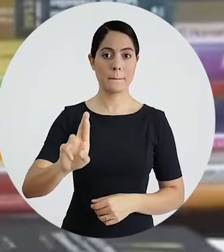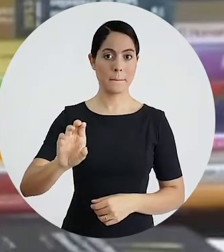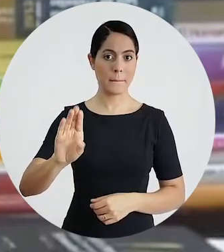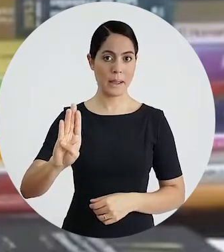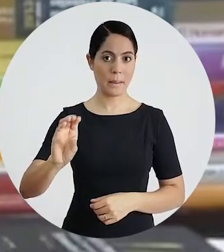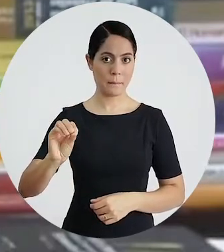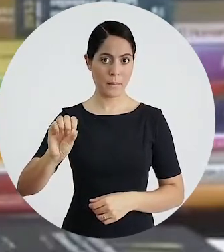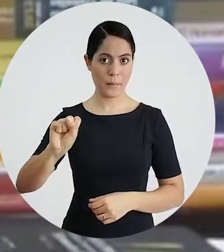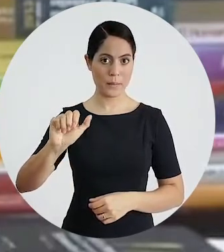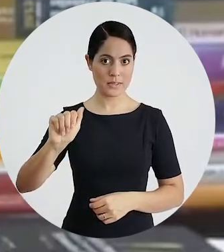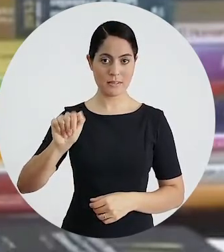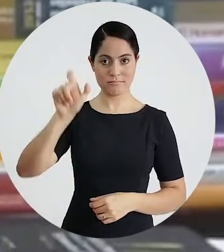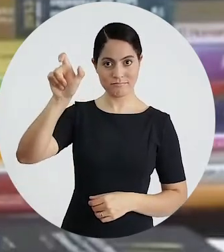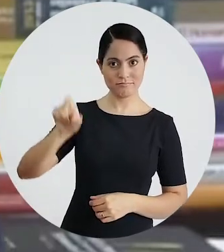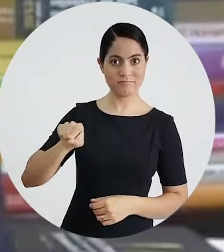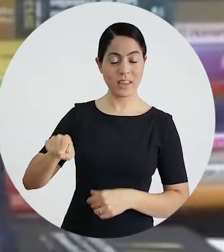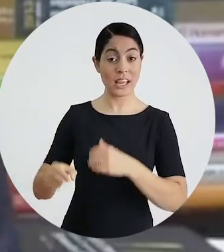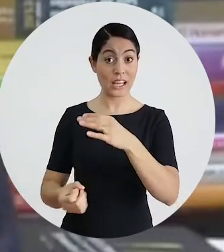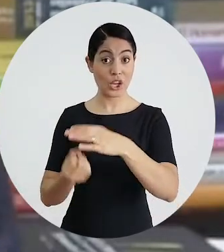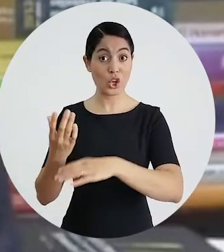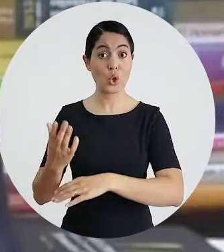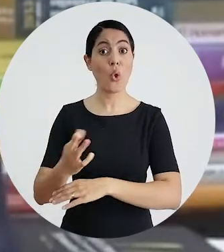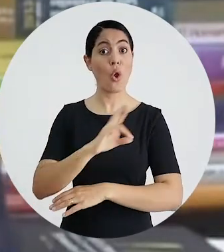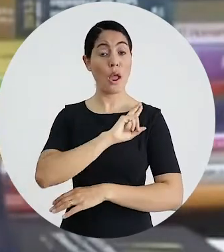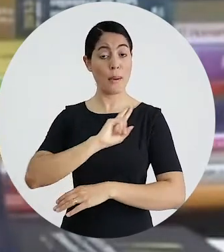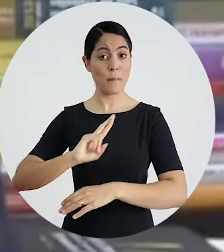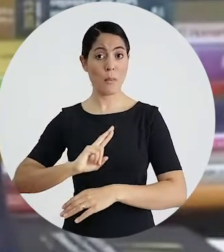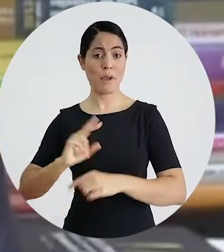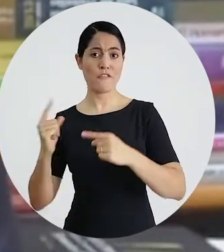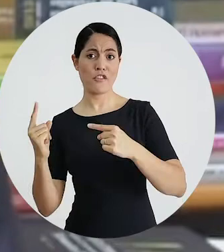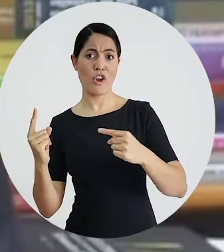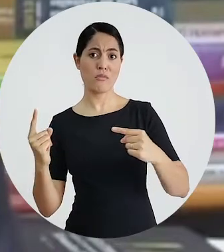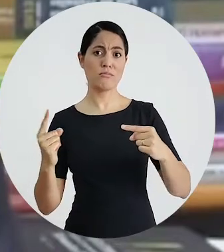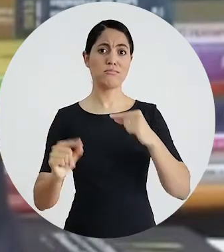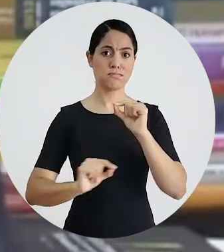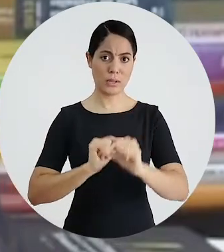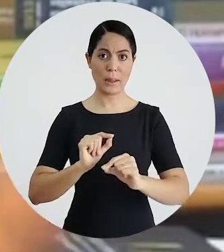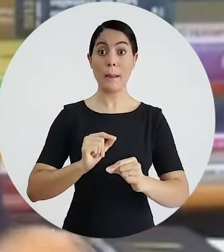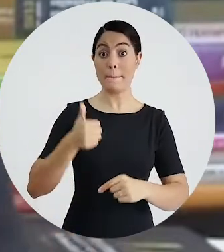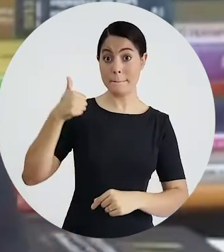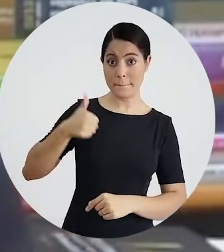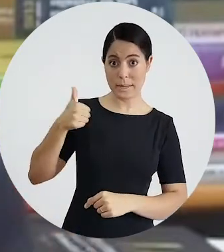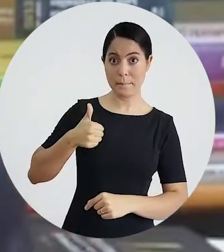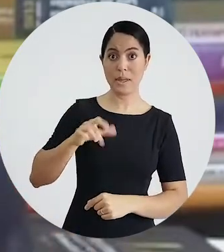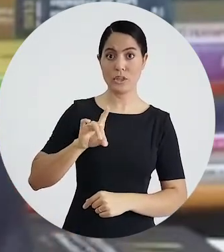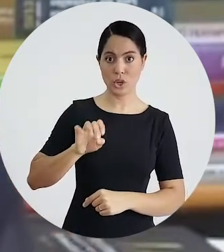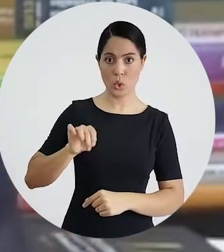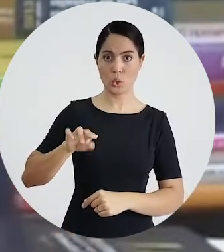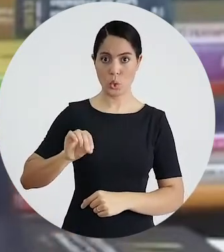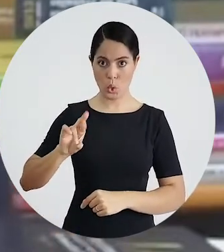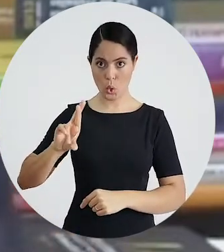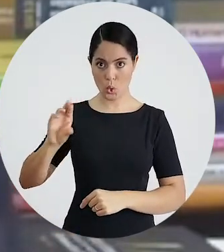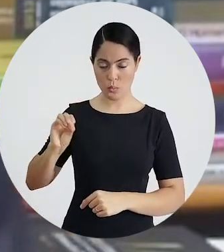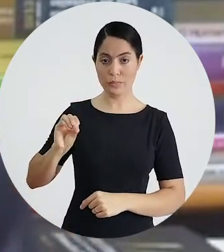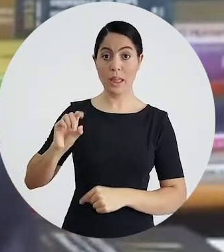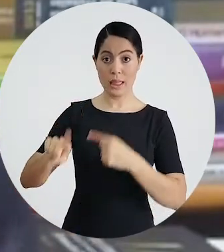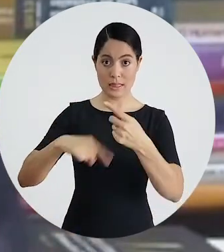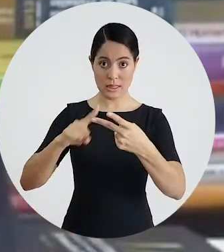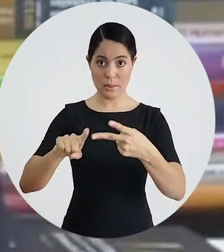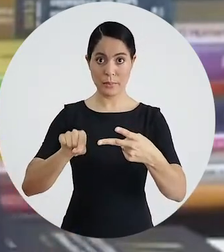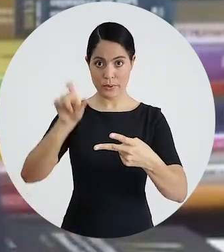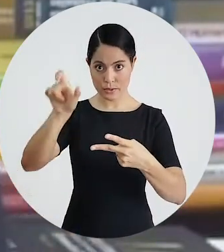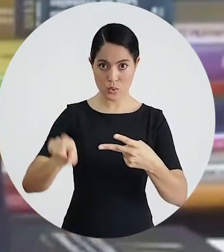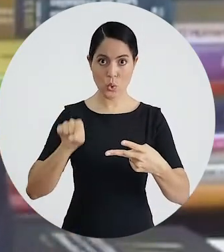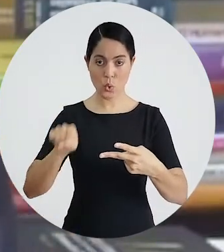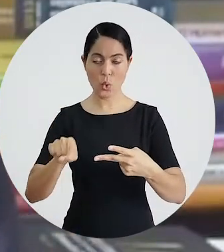lutou logo após Deodoro da Fonseca, que foi o proclamador da República, ele lutou